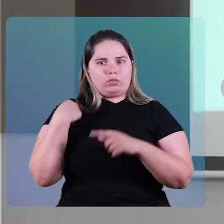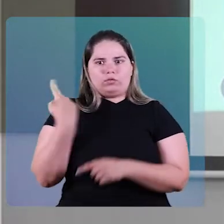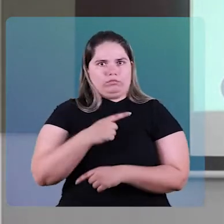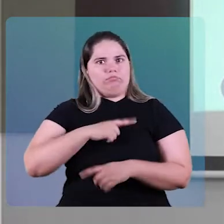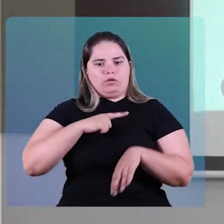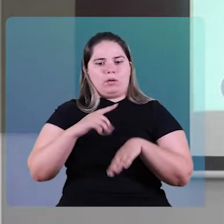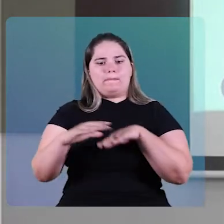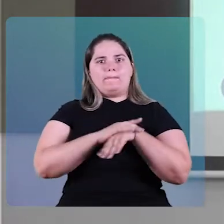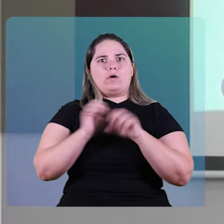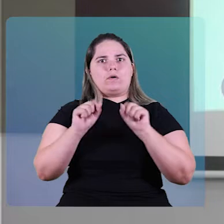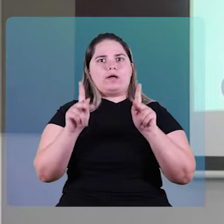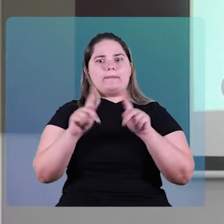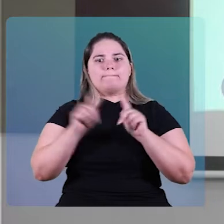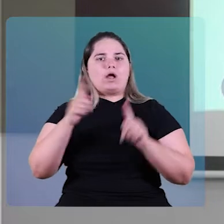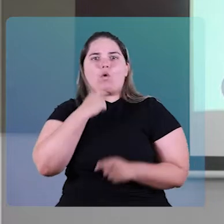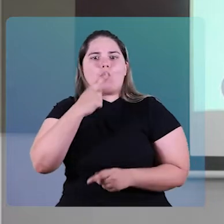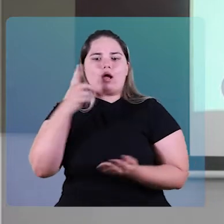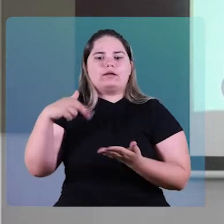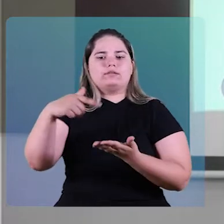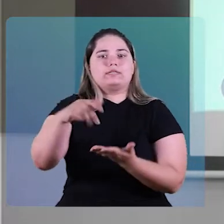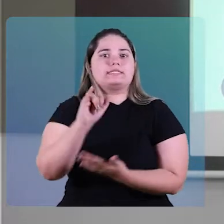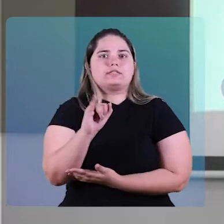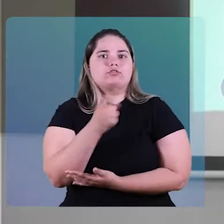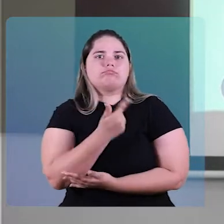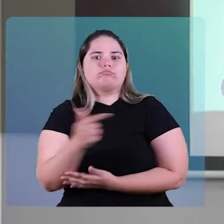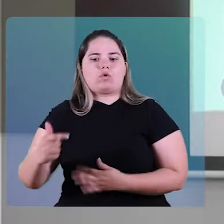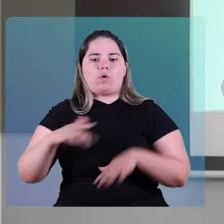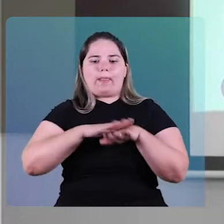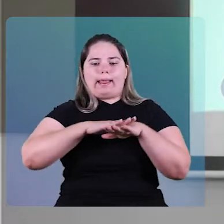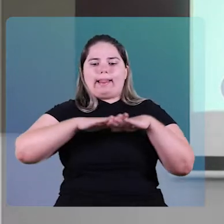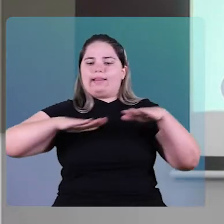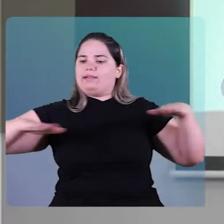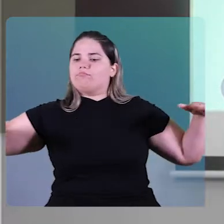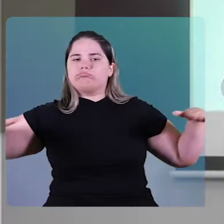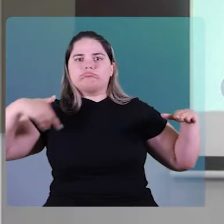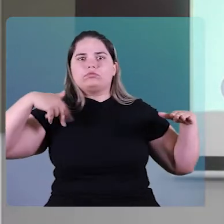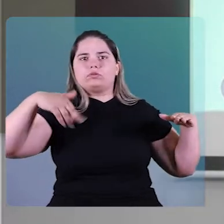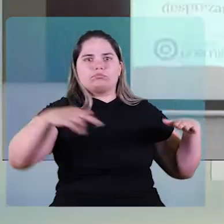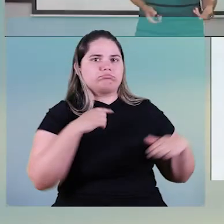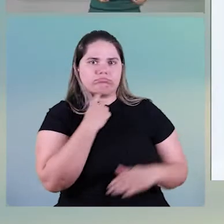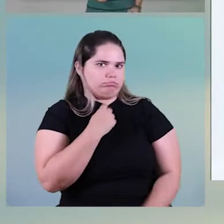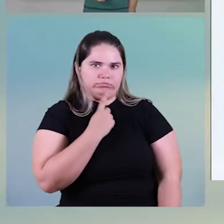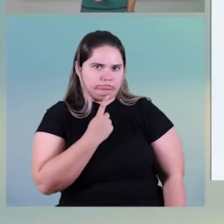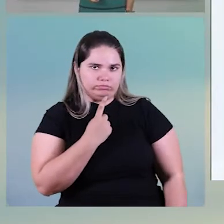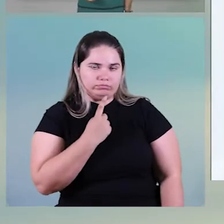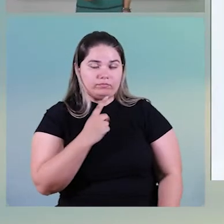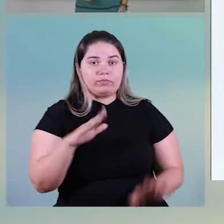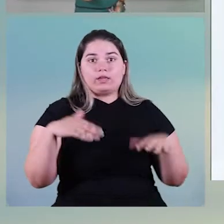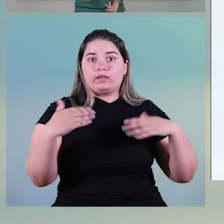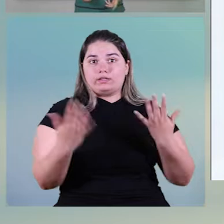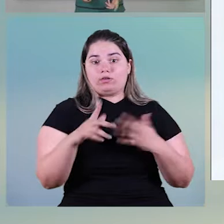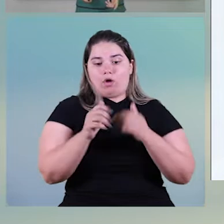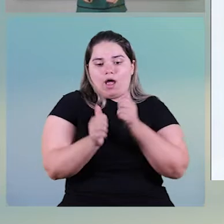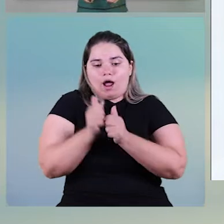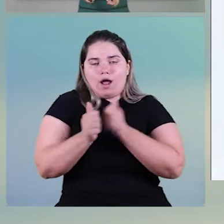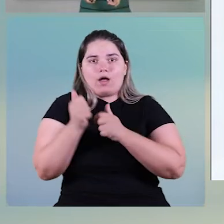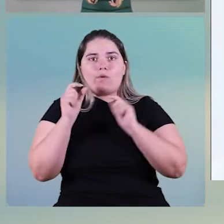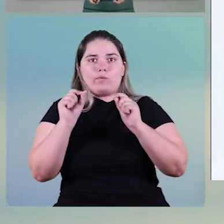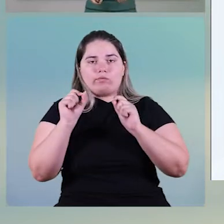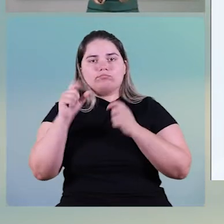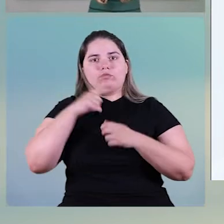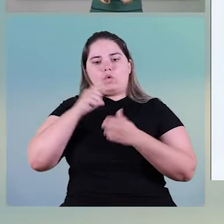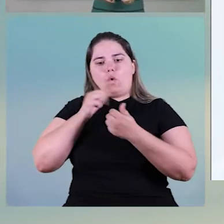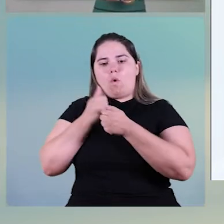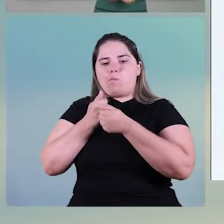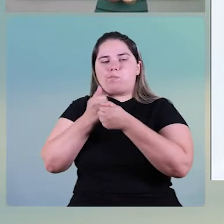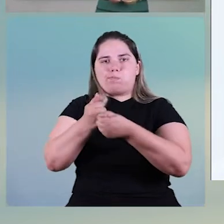não andar desde que nós estivéssemos numa superfície perfeitamente lisa. Então, o que é o atrito? Então, quando empurramos um corpo que